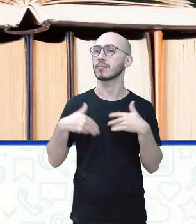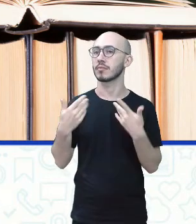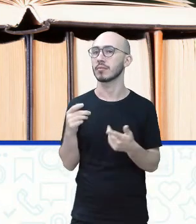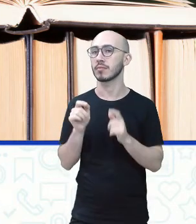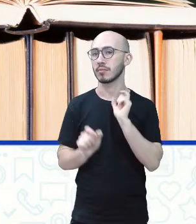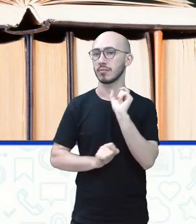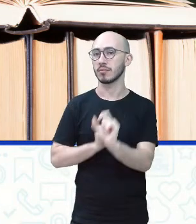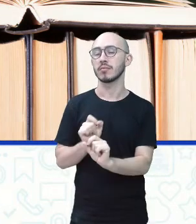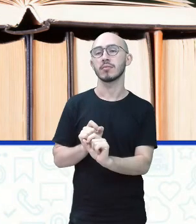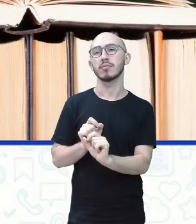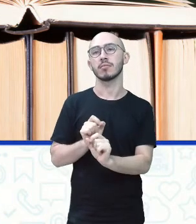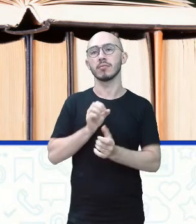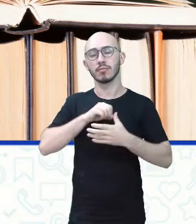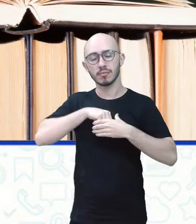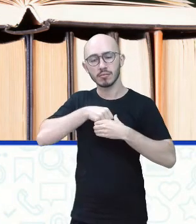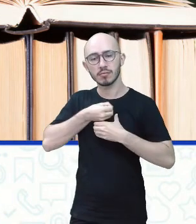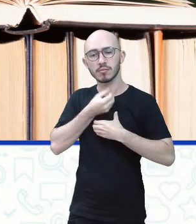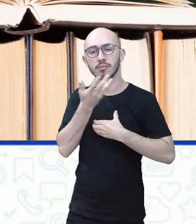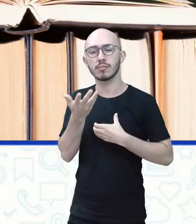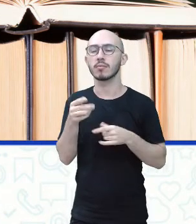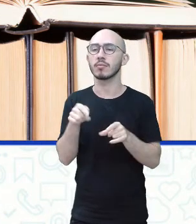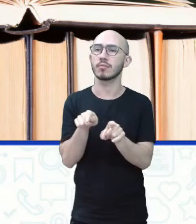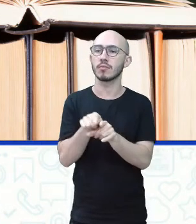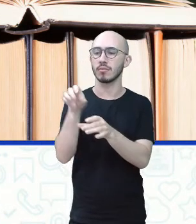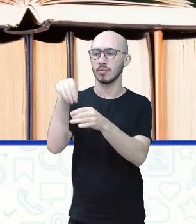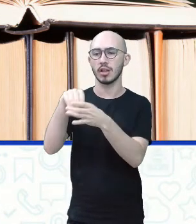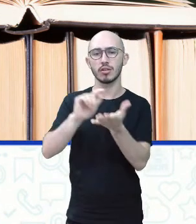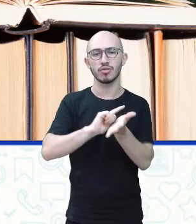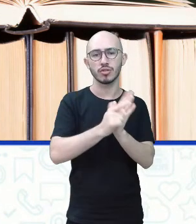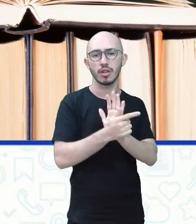presente em outros gêneros literários, como